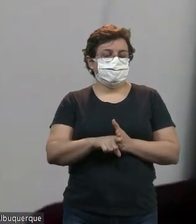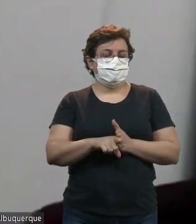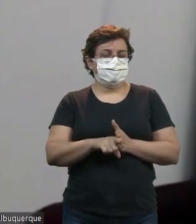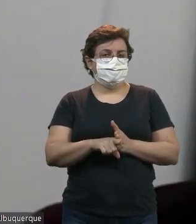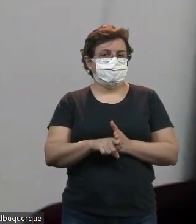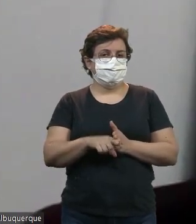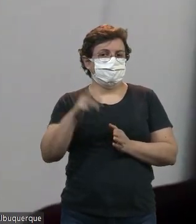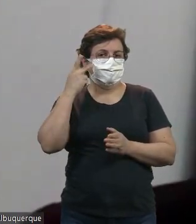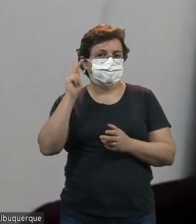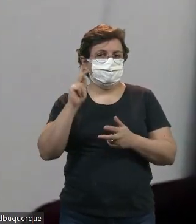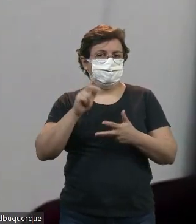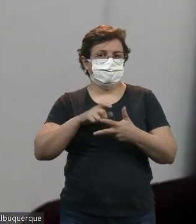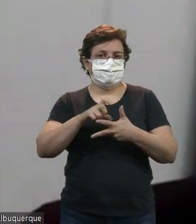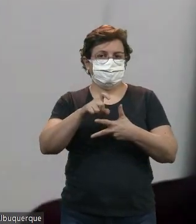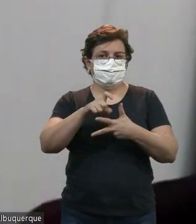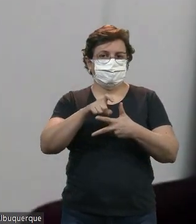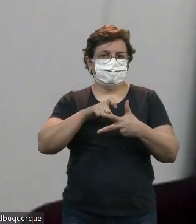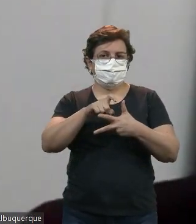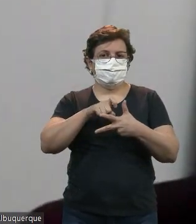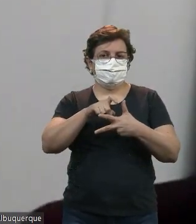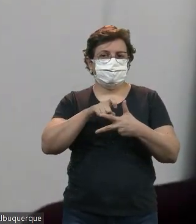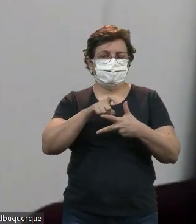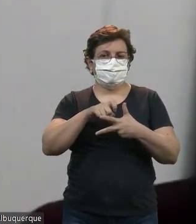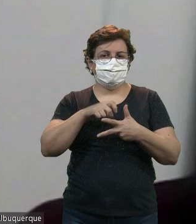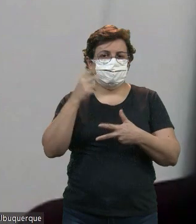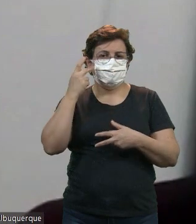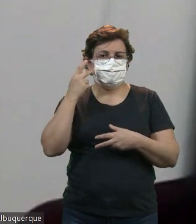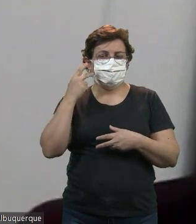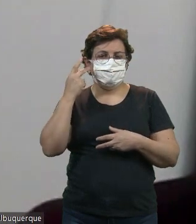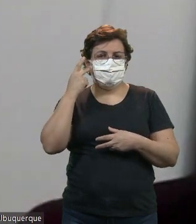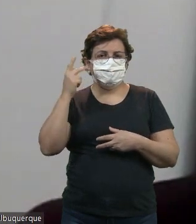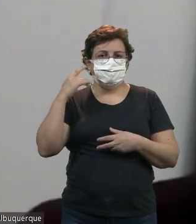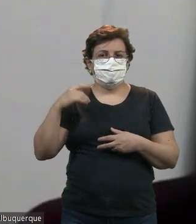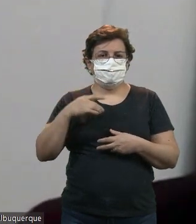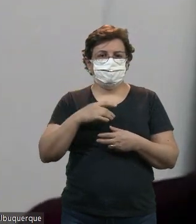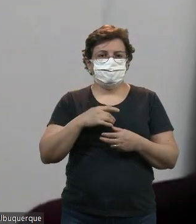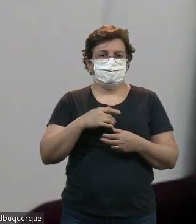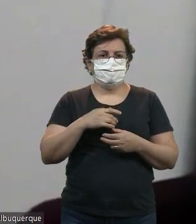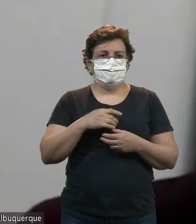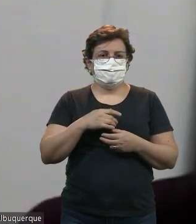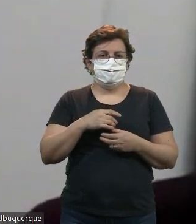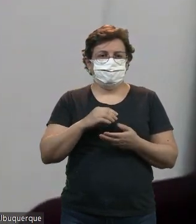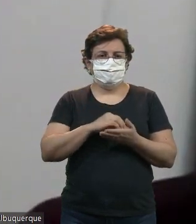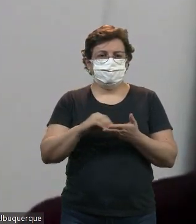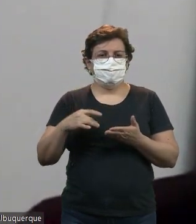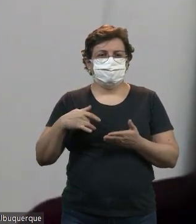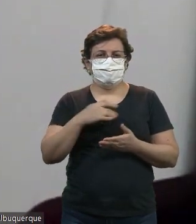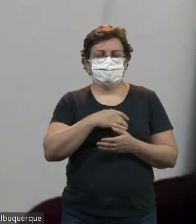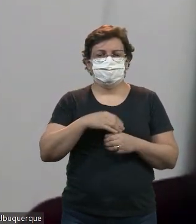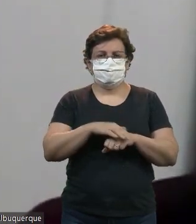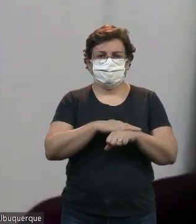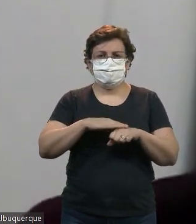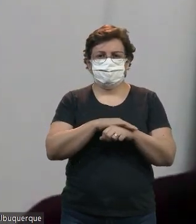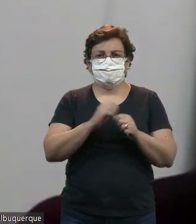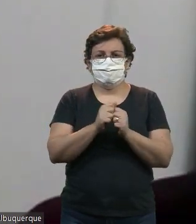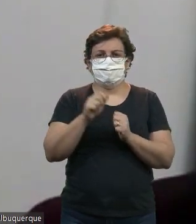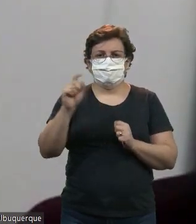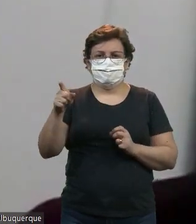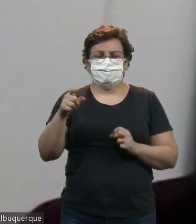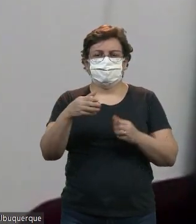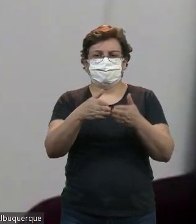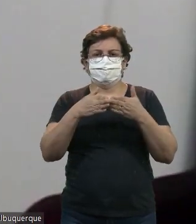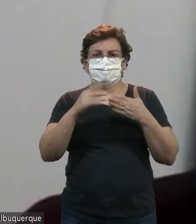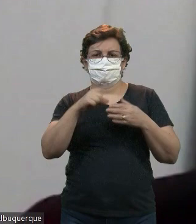para o executivo, né, através do secretário da Saúde. Eu falei com ele na semana, a pedido aí dos nossos servidores que trabalham na área